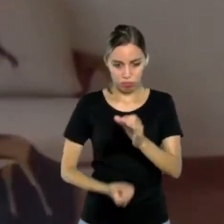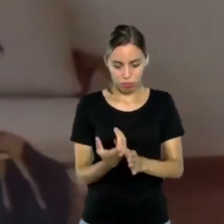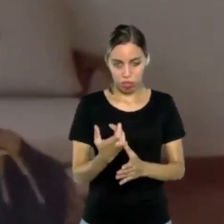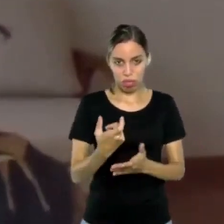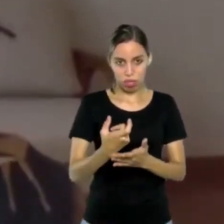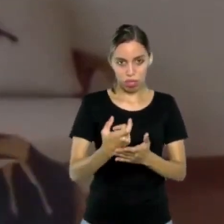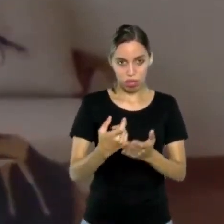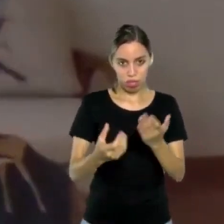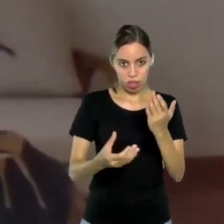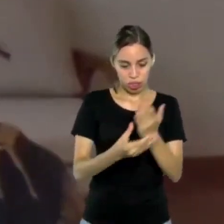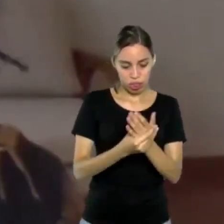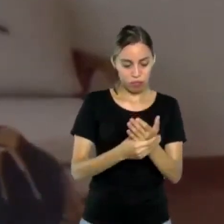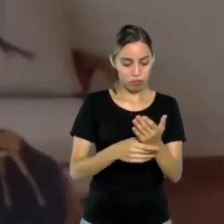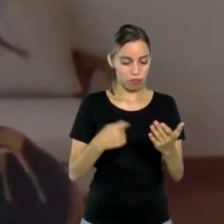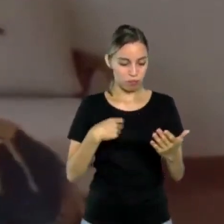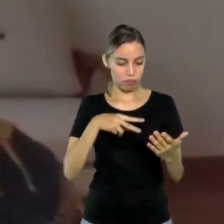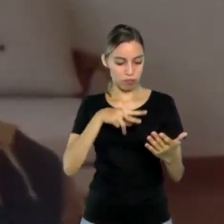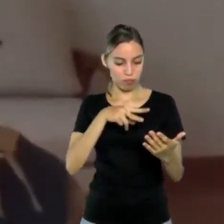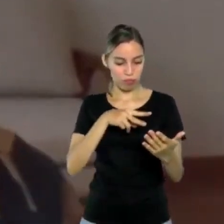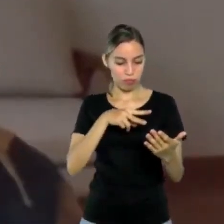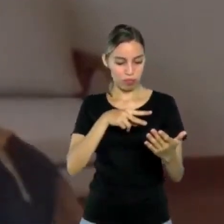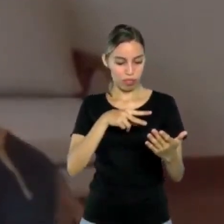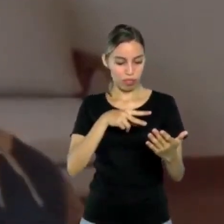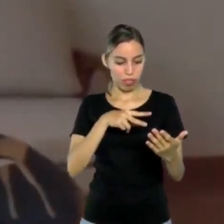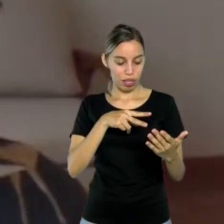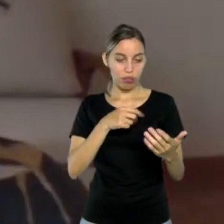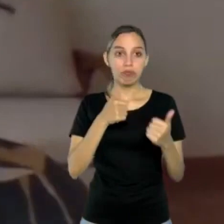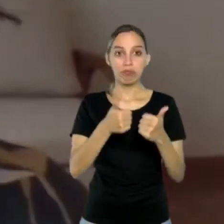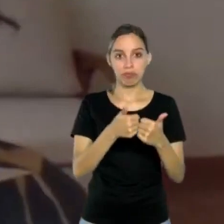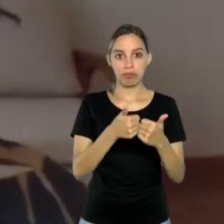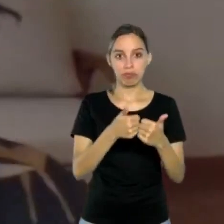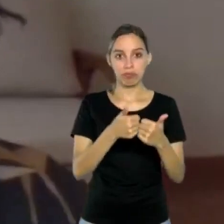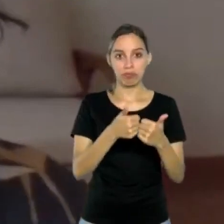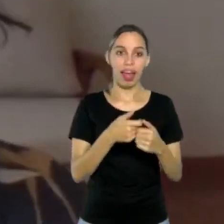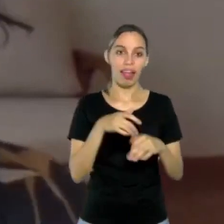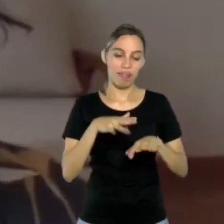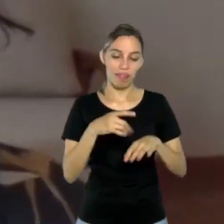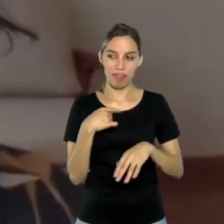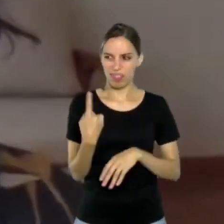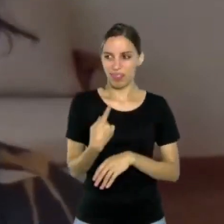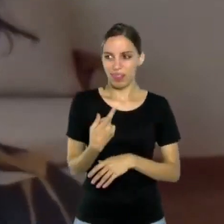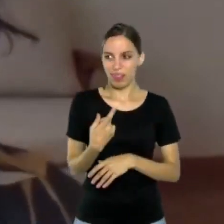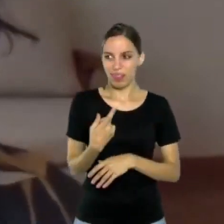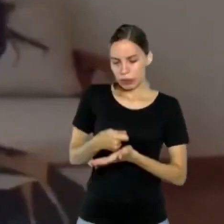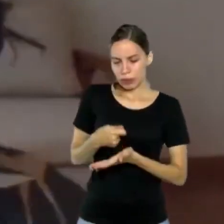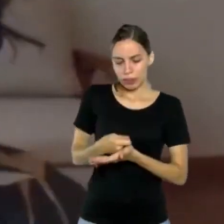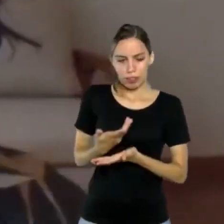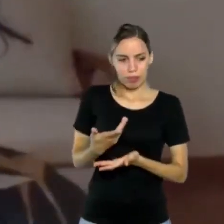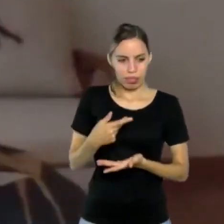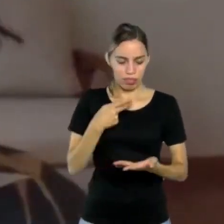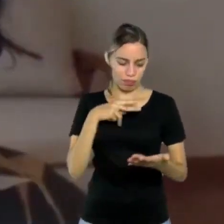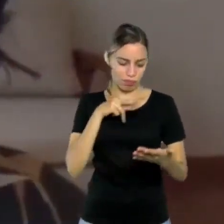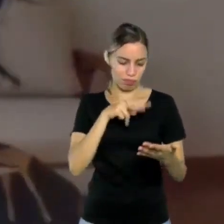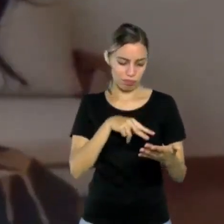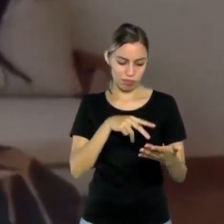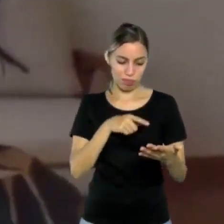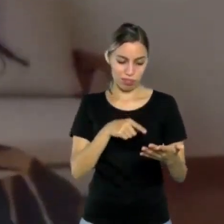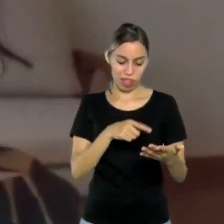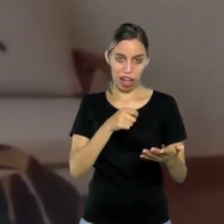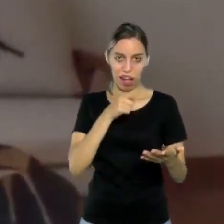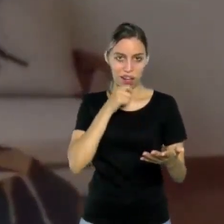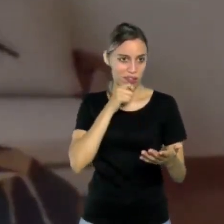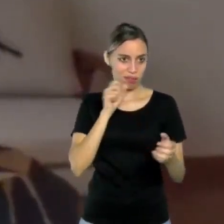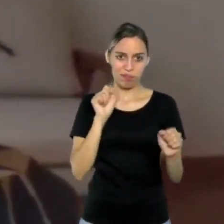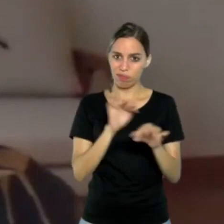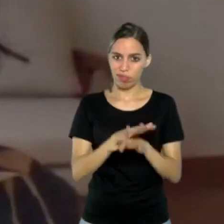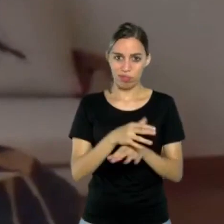e eu mesma também, assim, às vezes nunca está pronto, né? Às vezes a gente, a Laura Cohen lá do Estratégia, ela fala, olha, tem